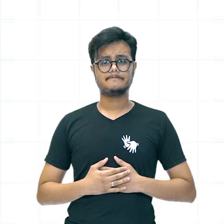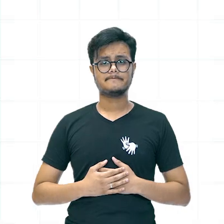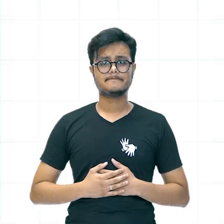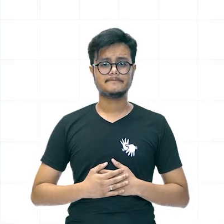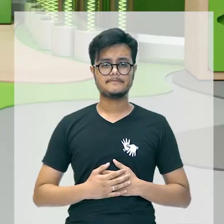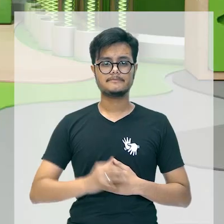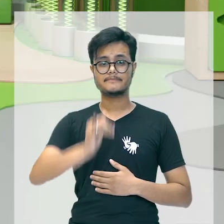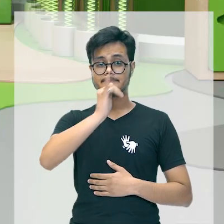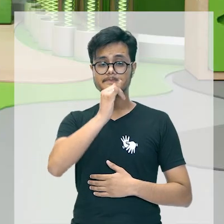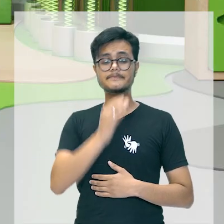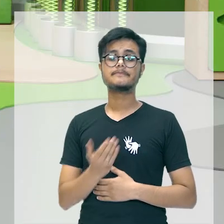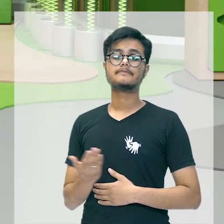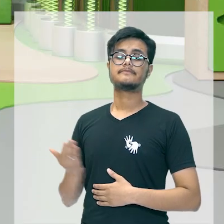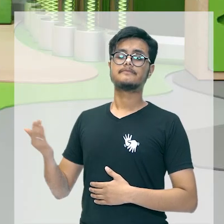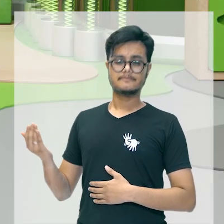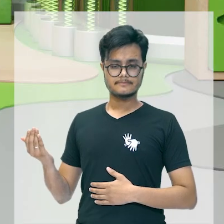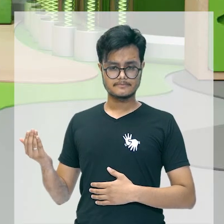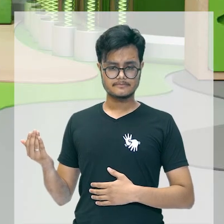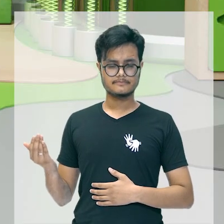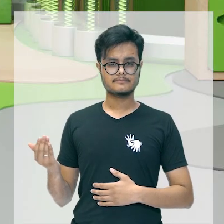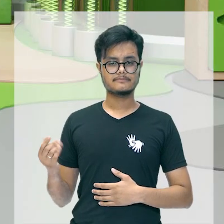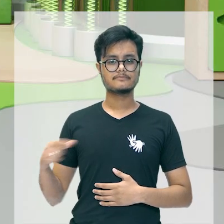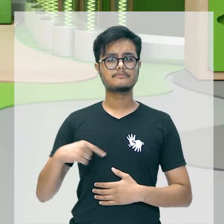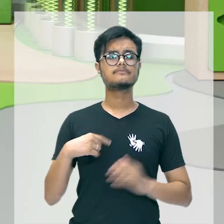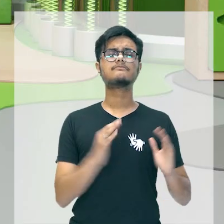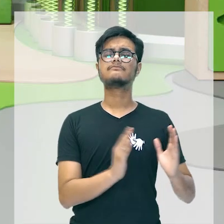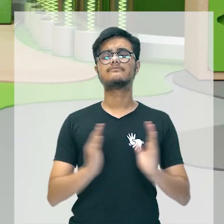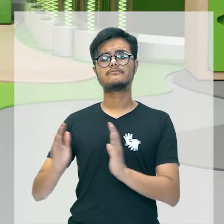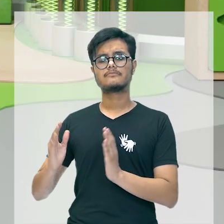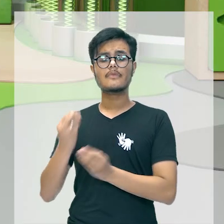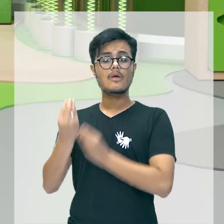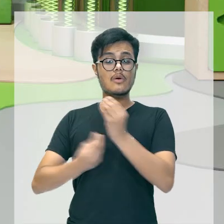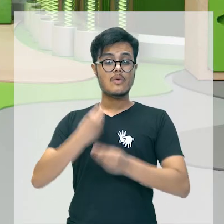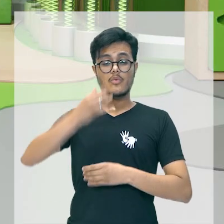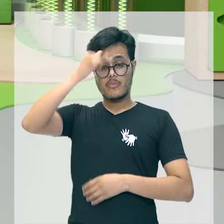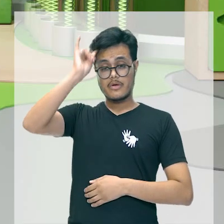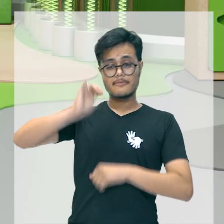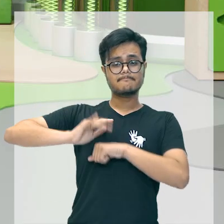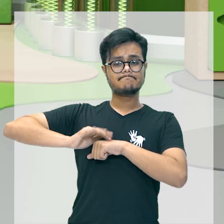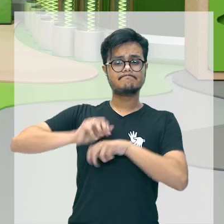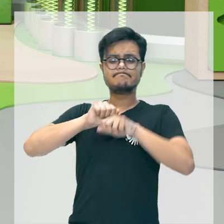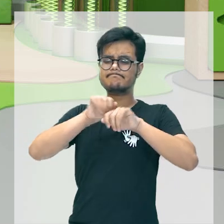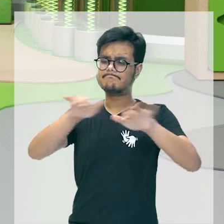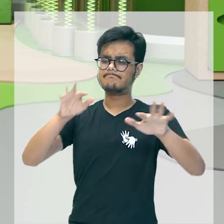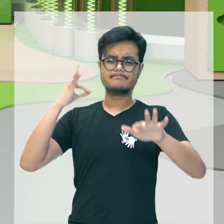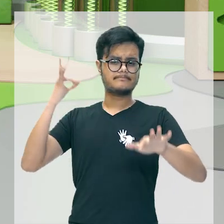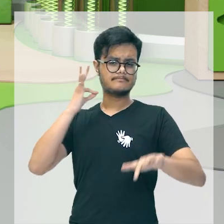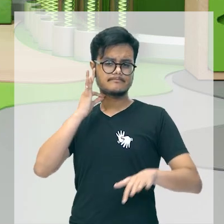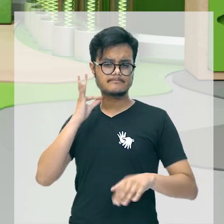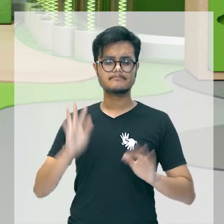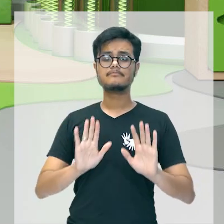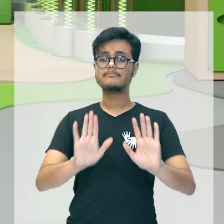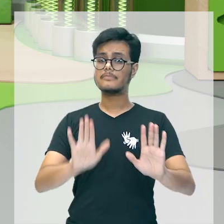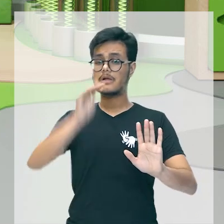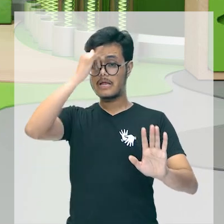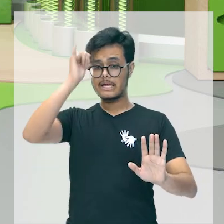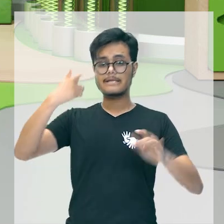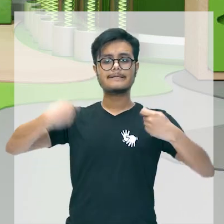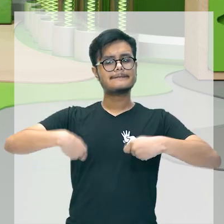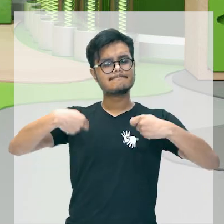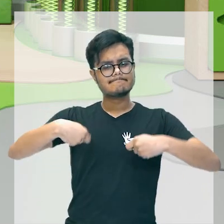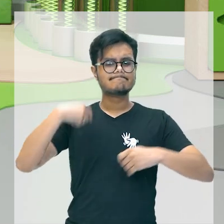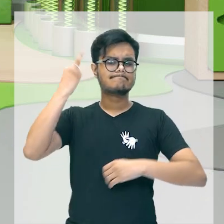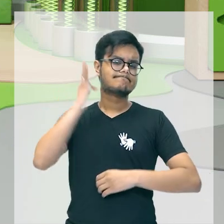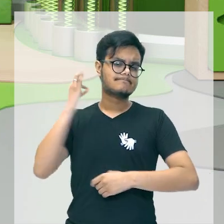Então você observa ainda mais de que nós temos várias medidas para nos prevenir dessas doenças, porque elas vão impedir